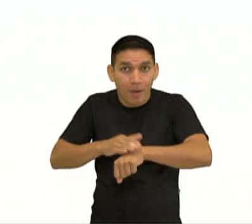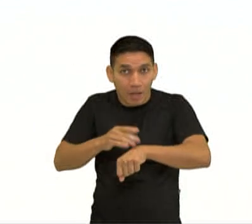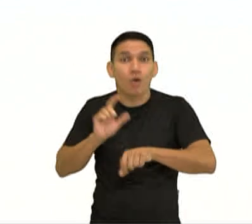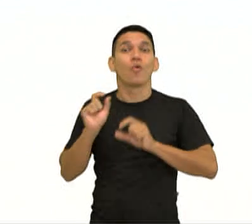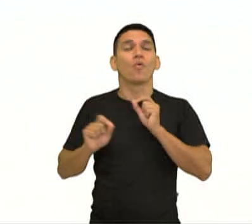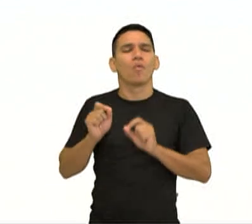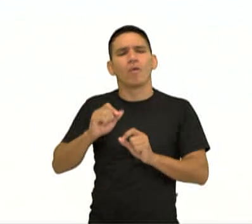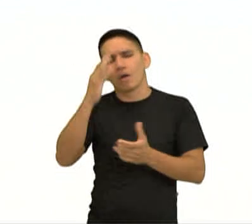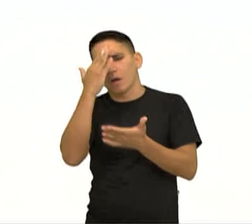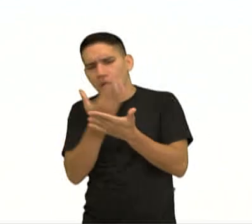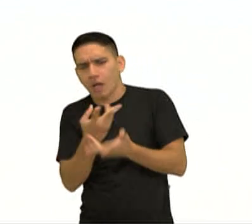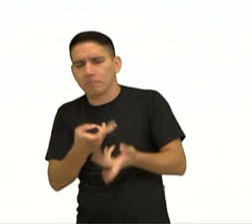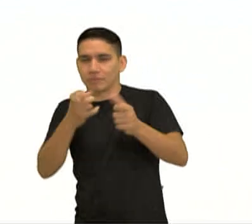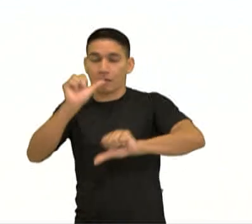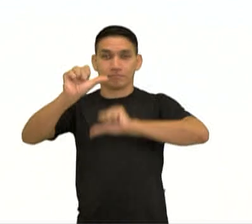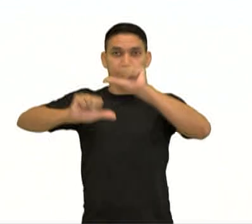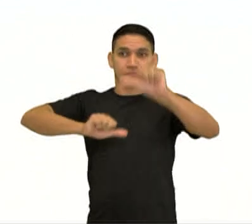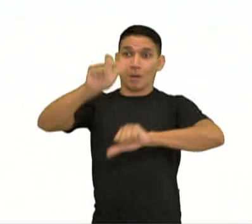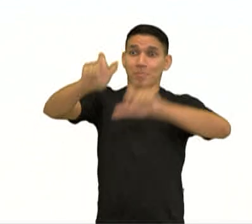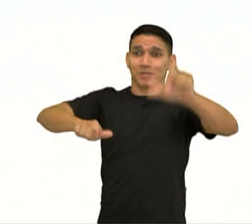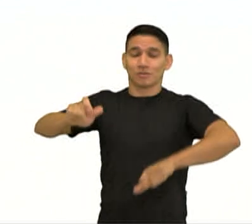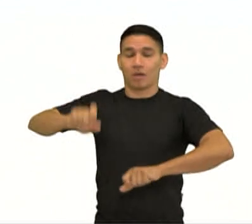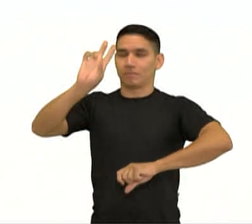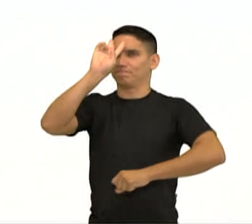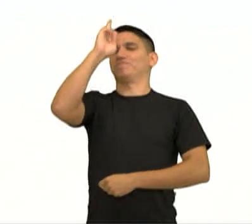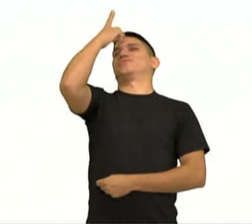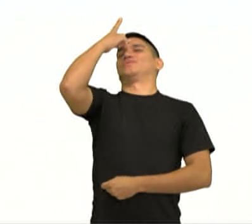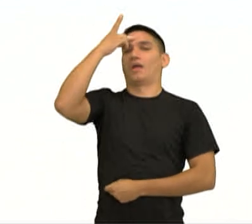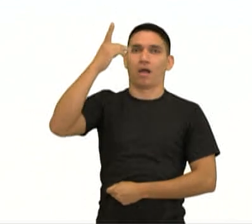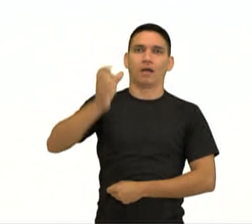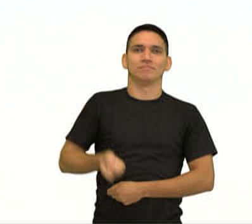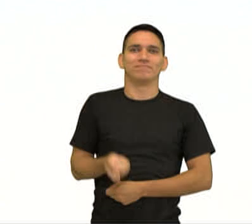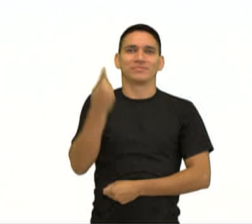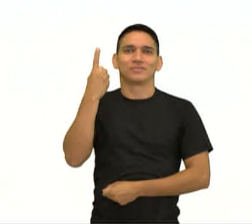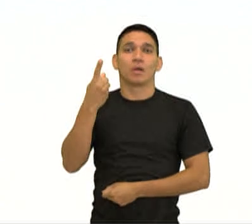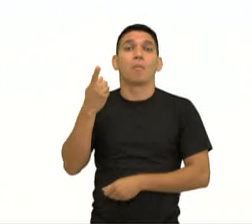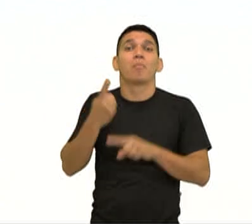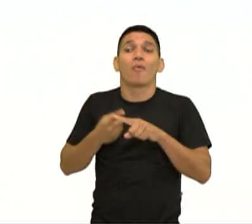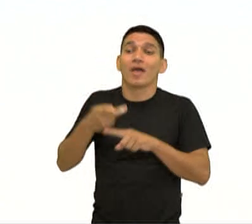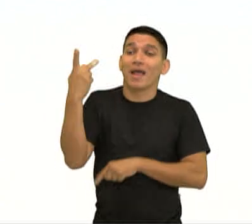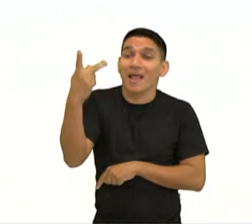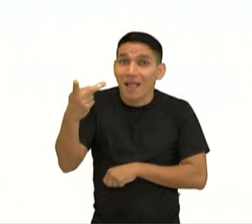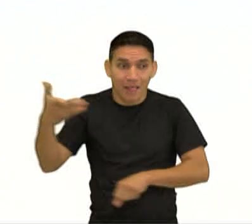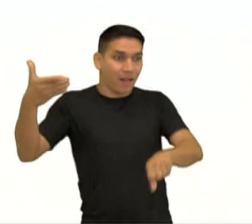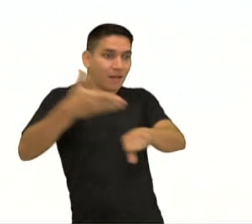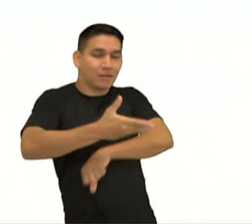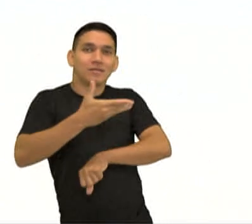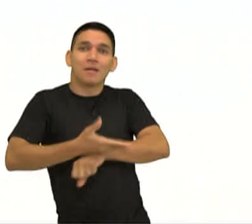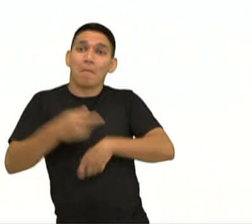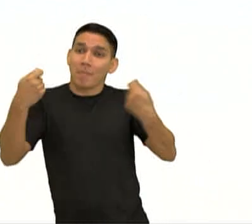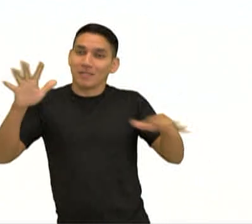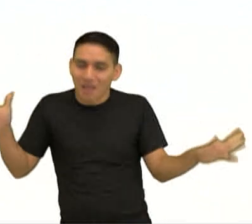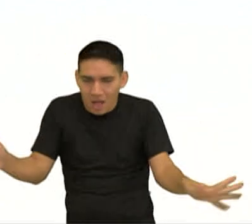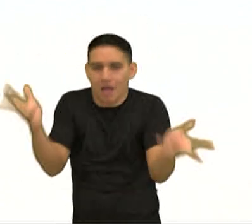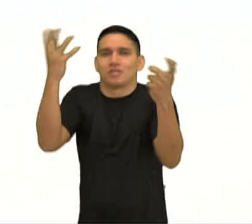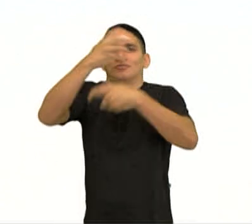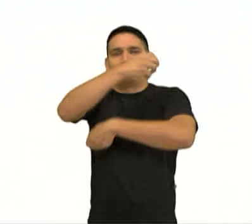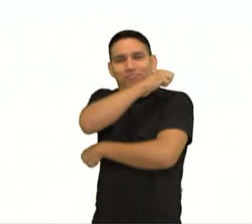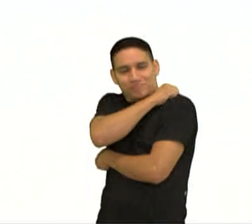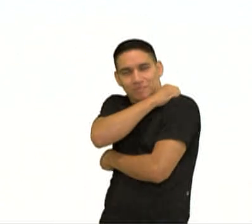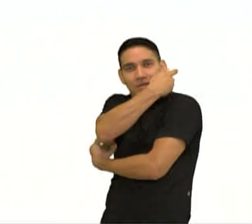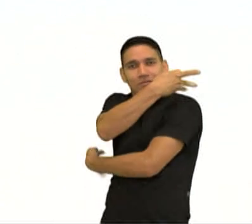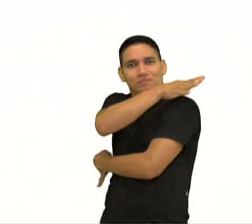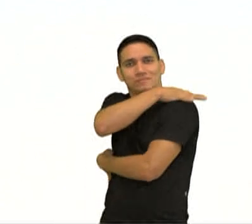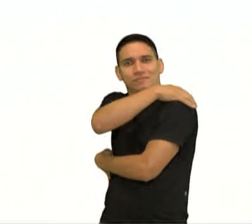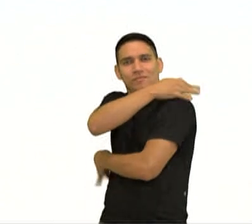que pressupõe uma transformação no espectador, dado que a obra só acontece com sua participação. O espectador tem que se vestir do